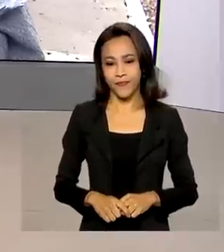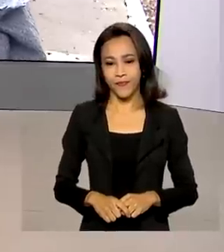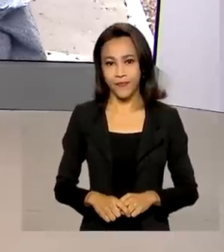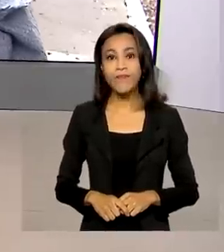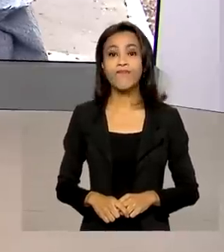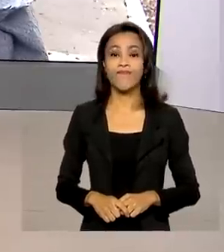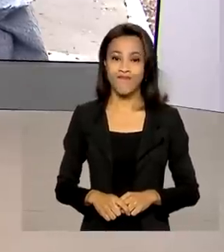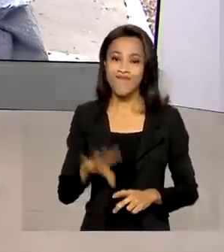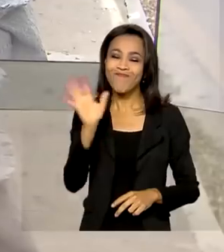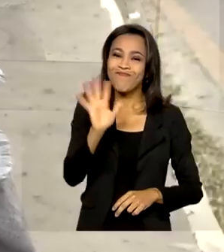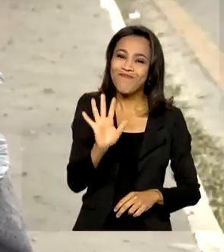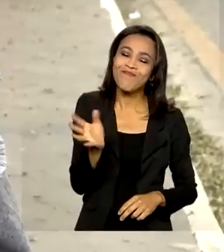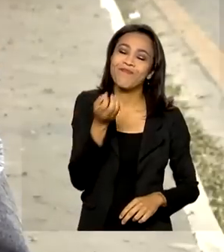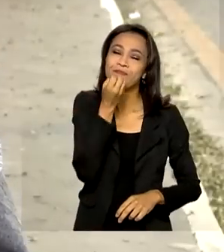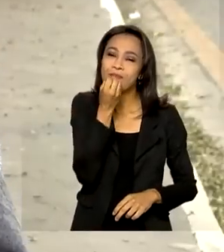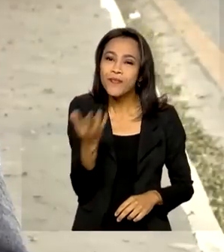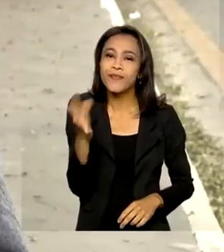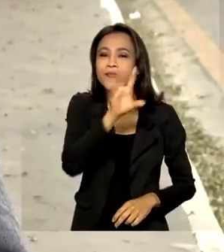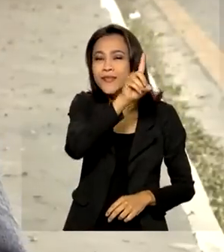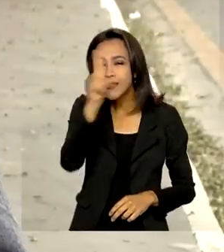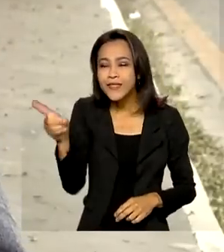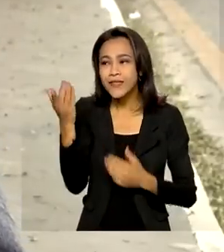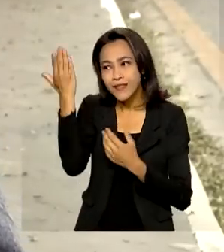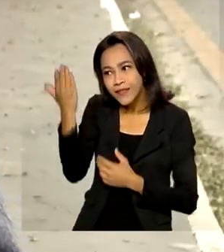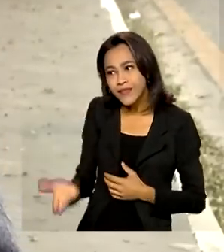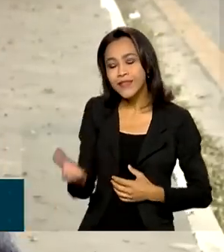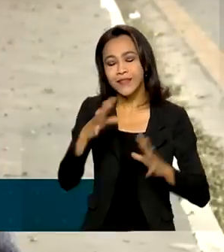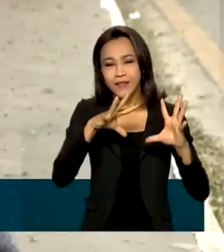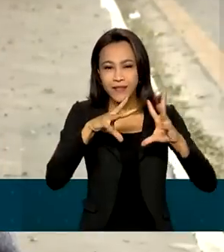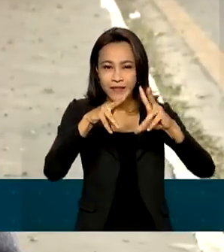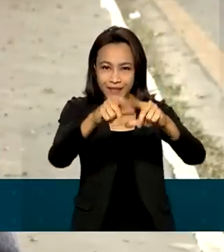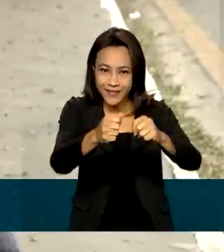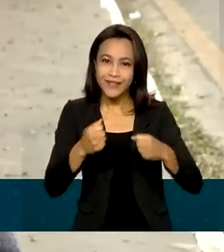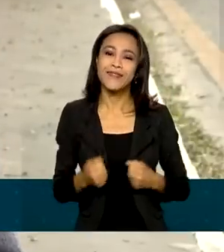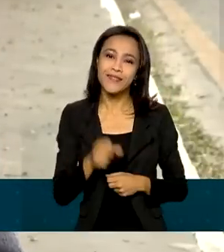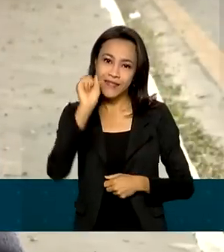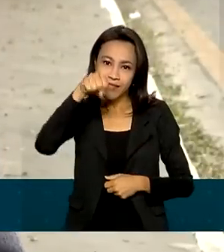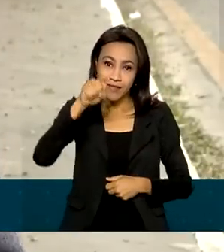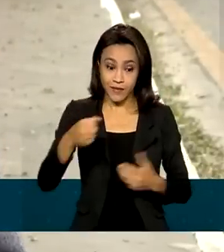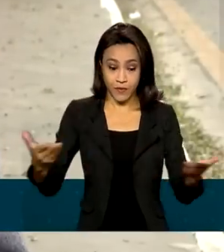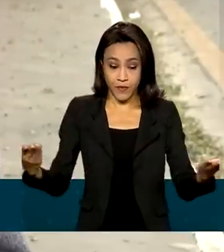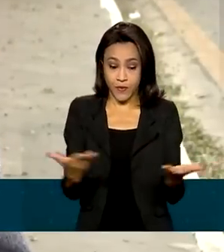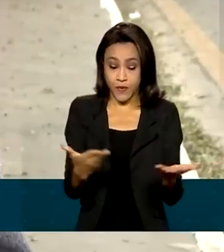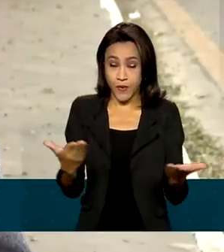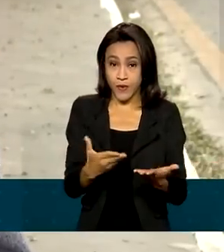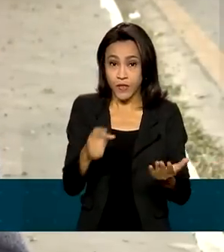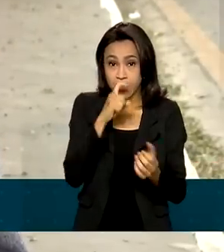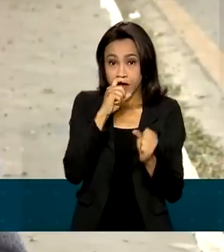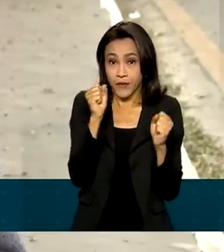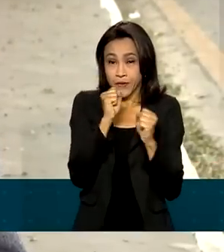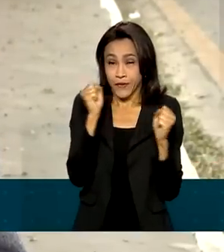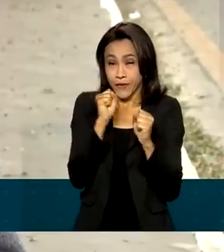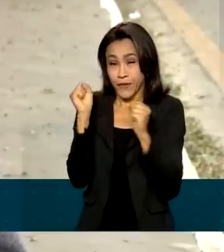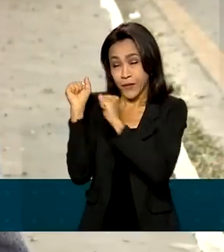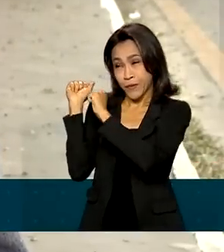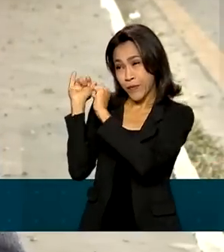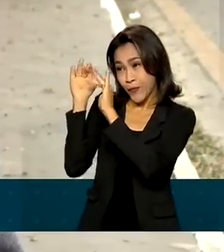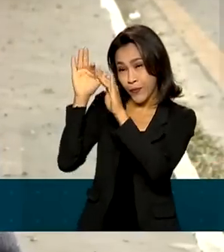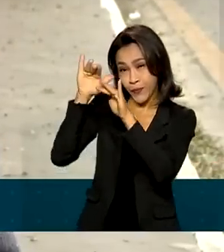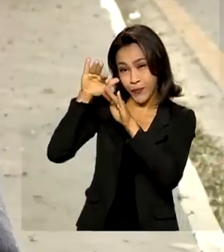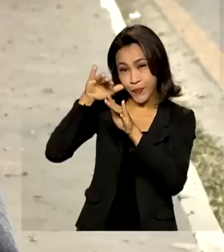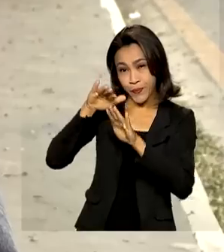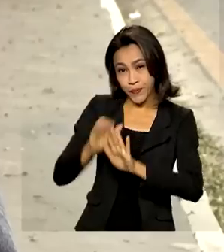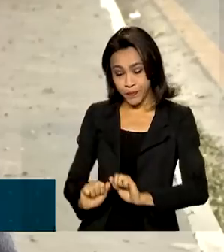Oi Oi Renata bom dia bom dia você bom dia a todos e é isso mesmo a partir de hoje essa frente fria avança pelo país